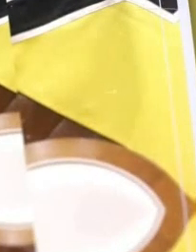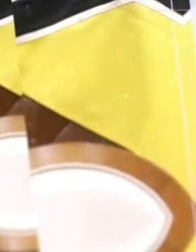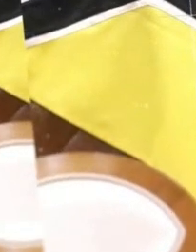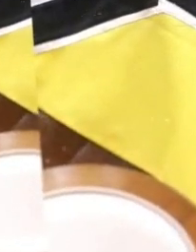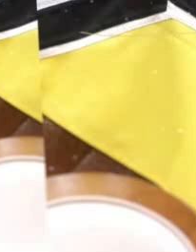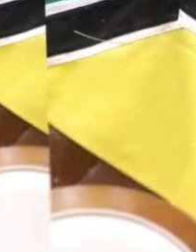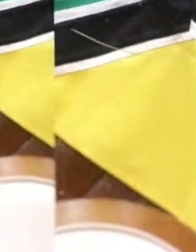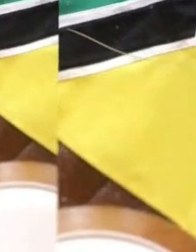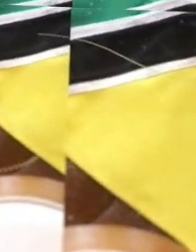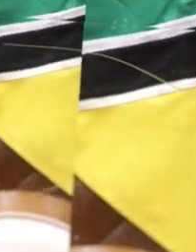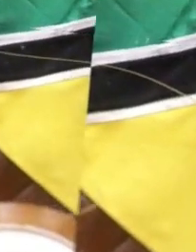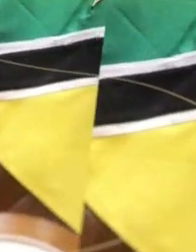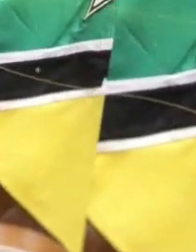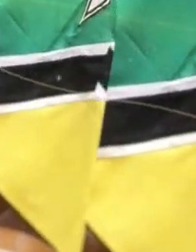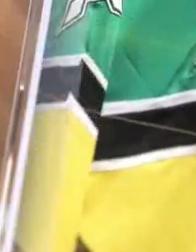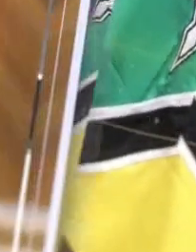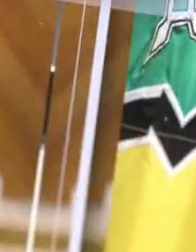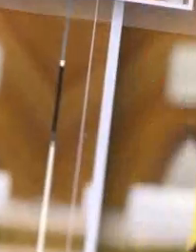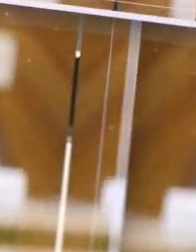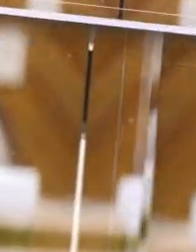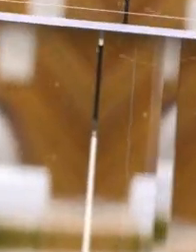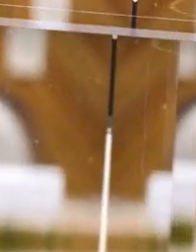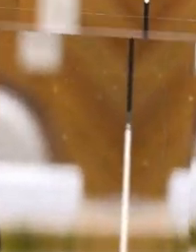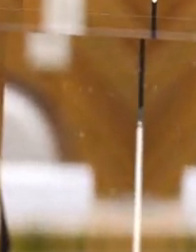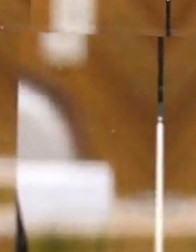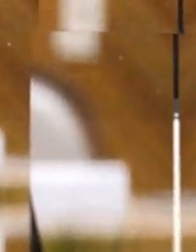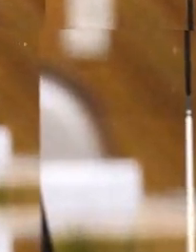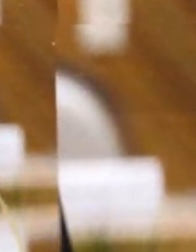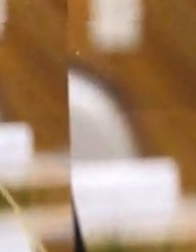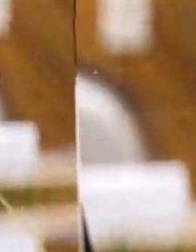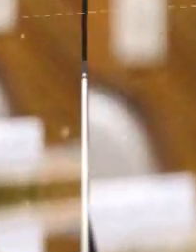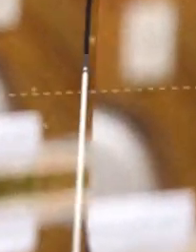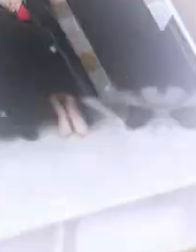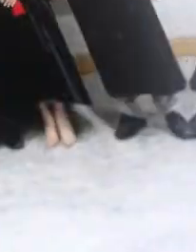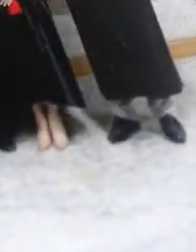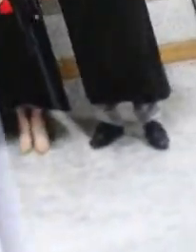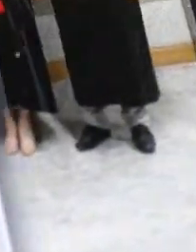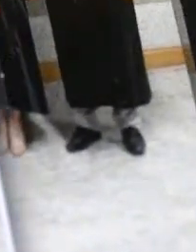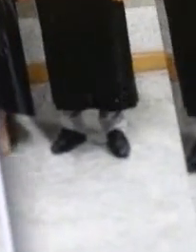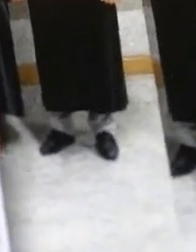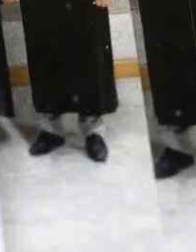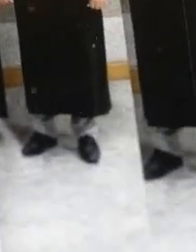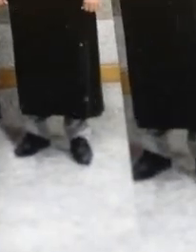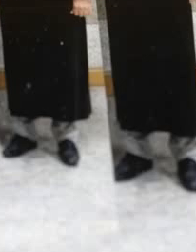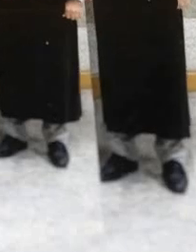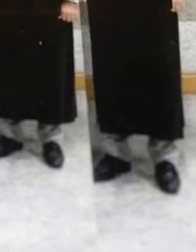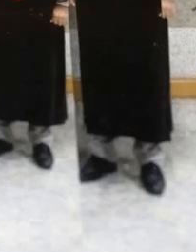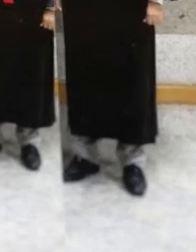Sequência de mais do plenário, Tribunal Regional Eleitoral, Paz e Magistrados.